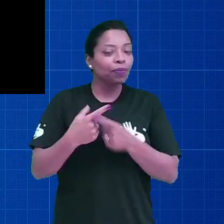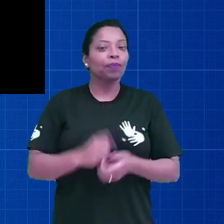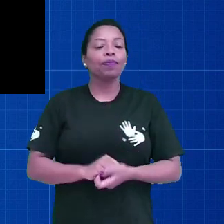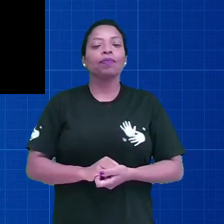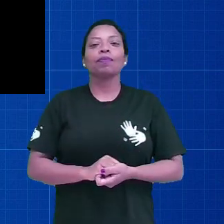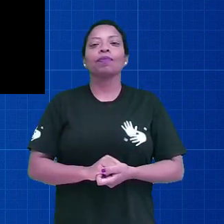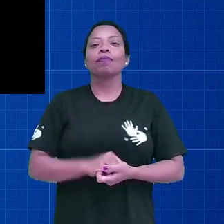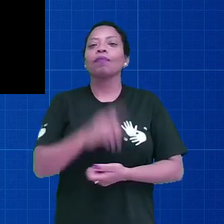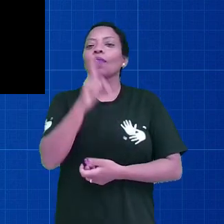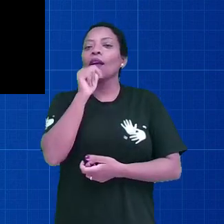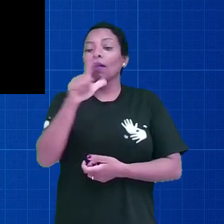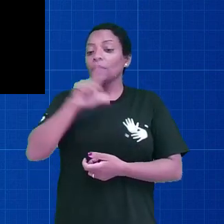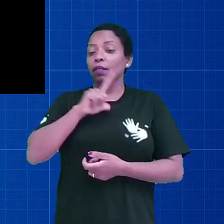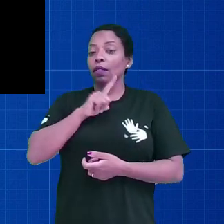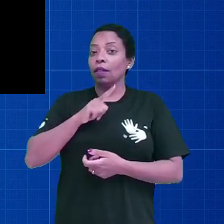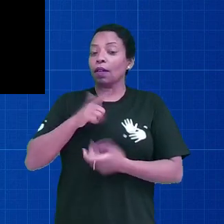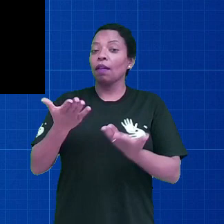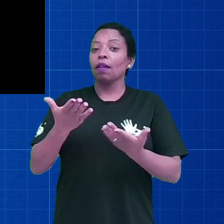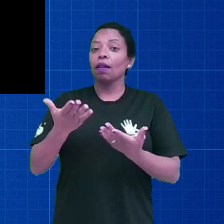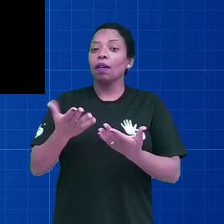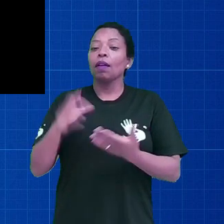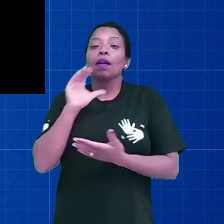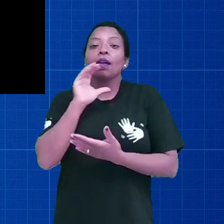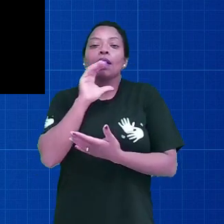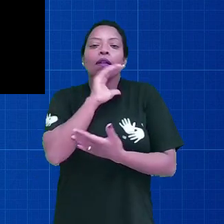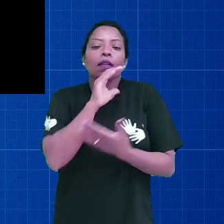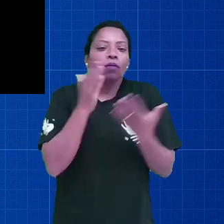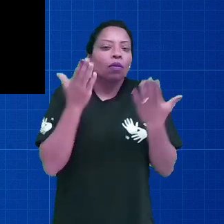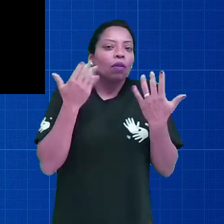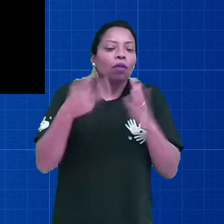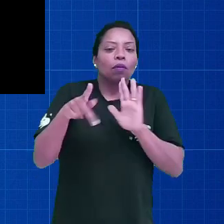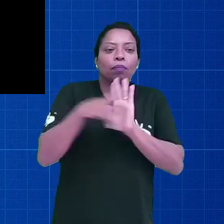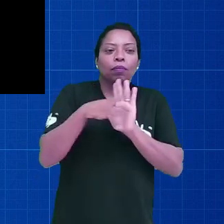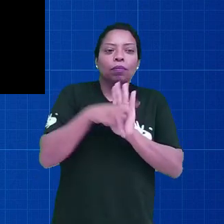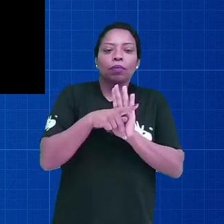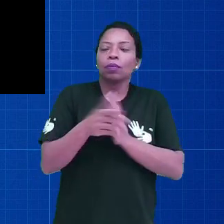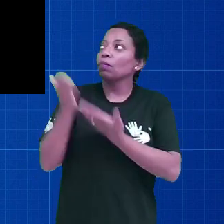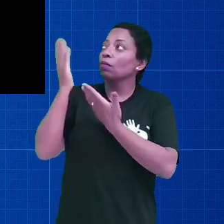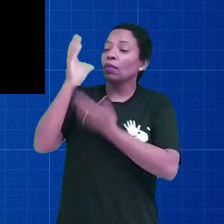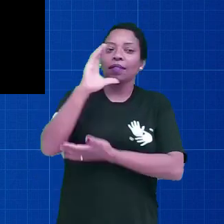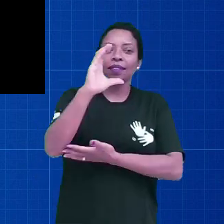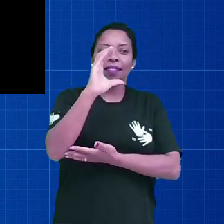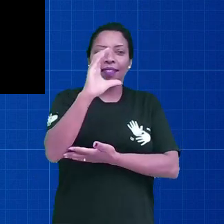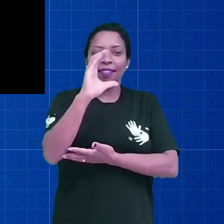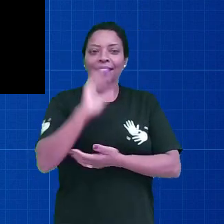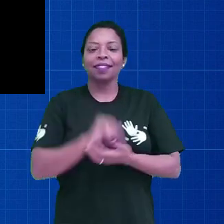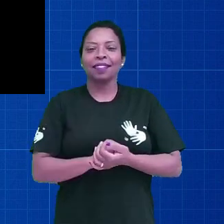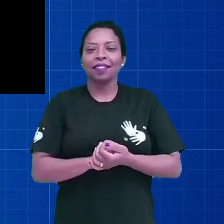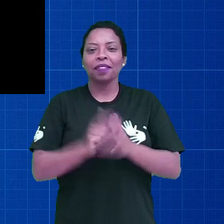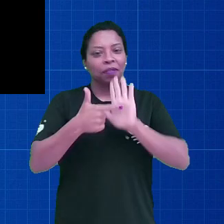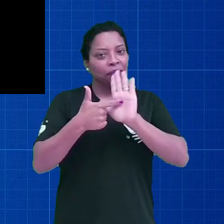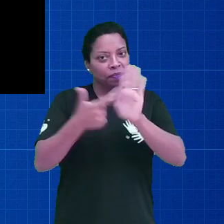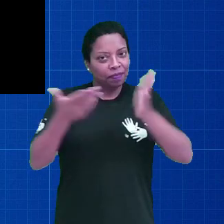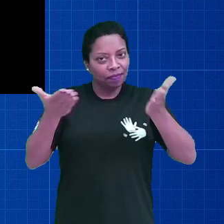tem um calor específico, eu vou colocar aqui para vocês, ó, calor específico, um Czinho alto,